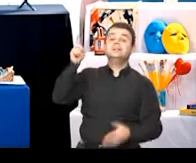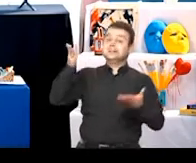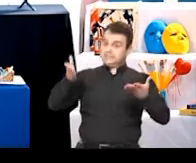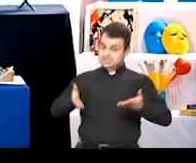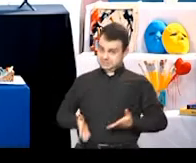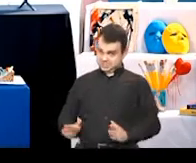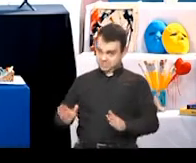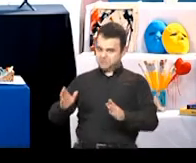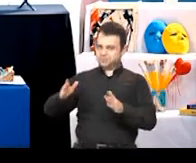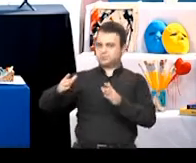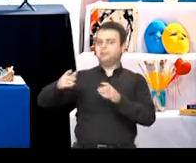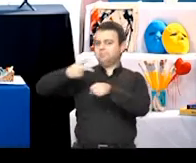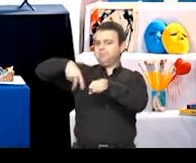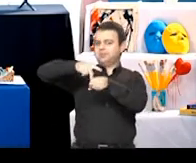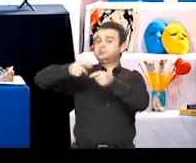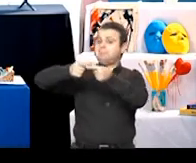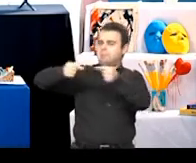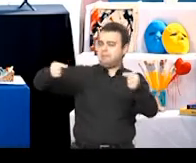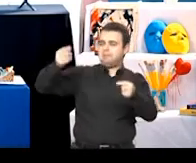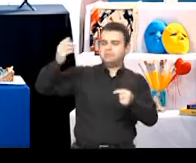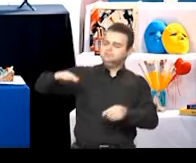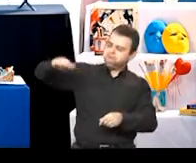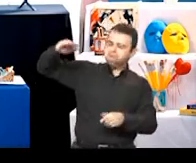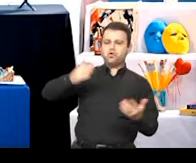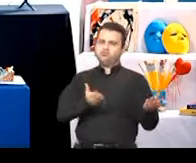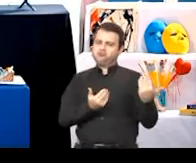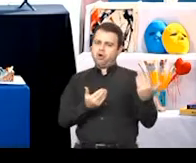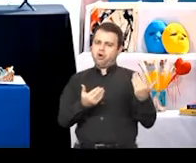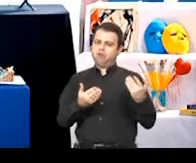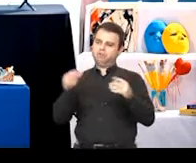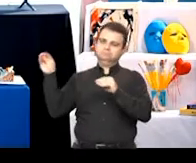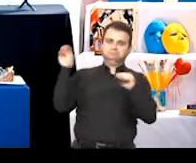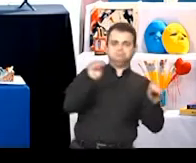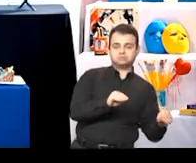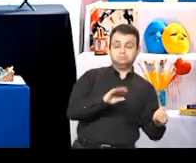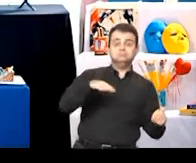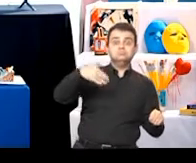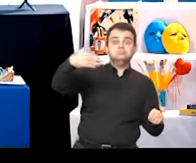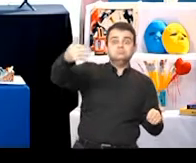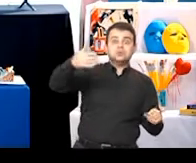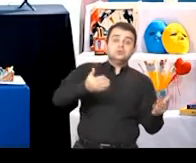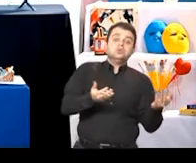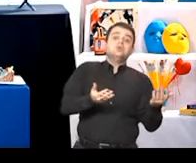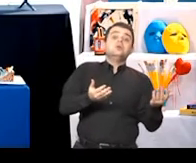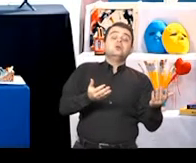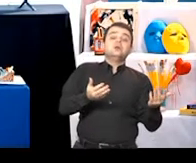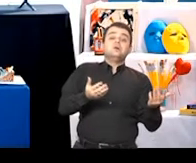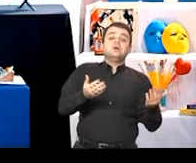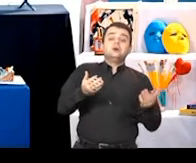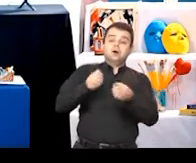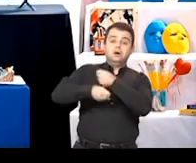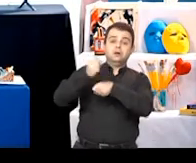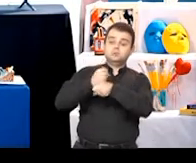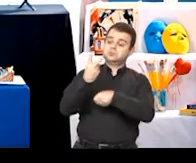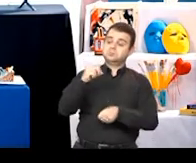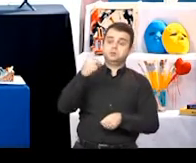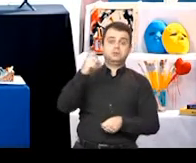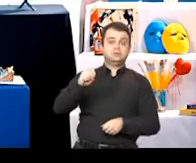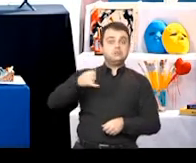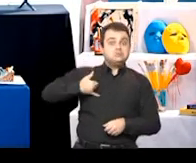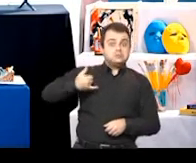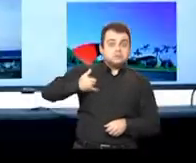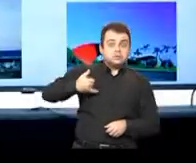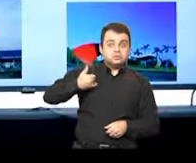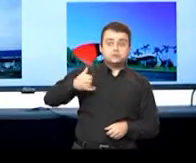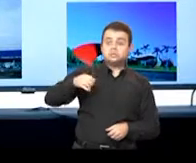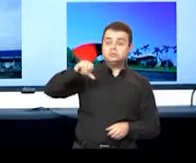nasceu no Japão, mas veio para o Brasil ainda jovem, morreu em 2015 com 101 anos, pintando,